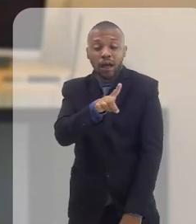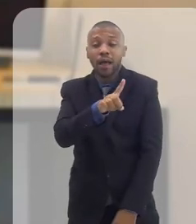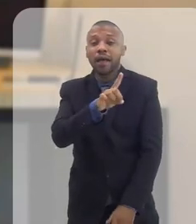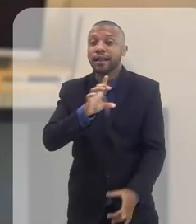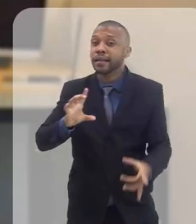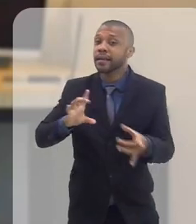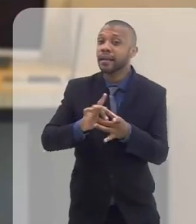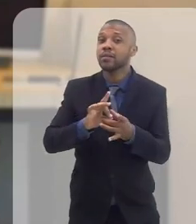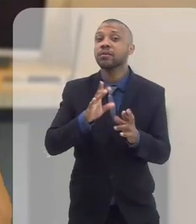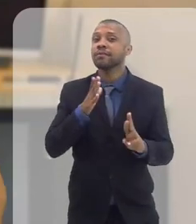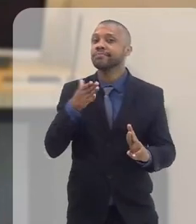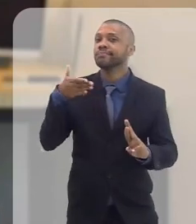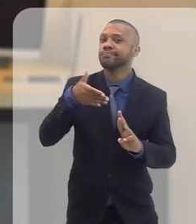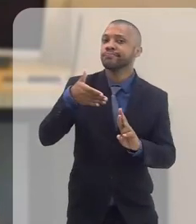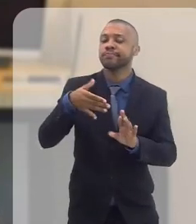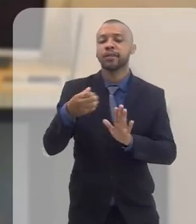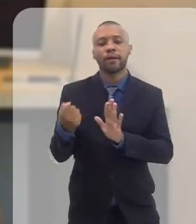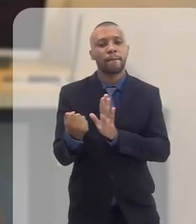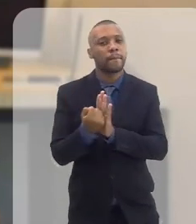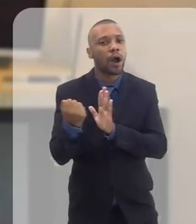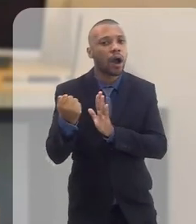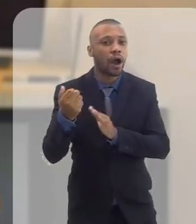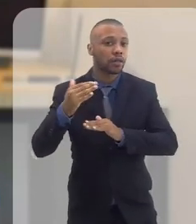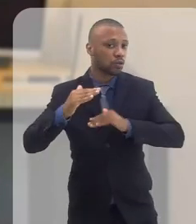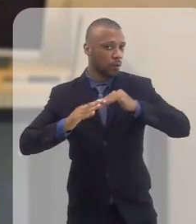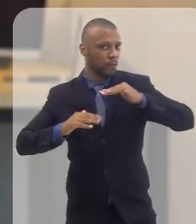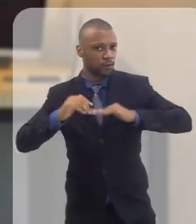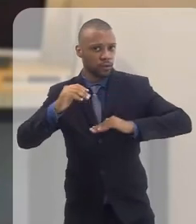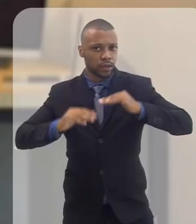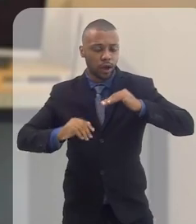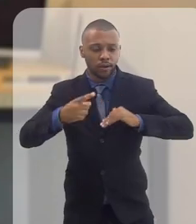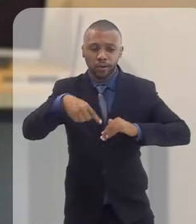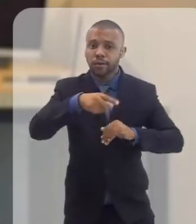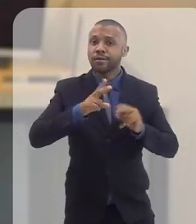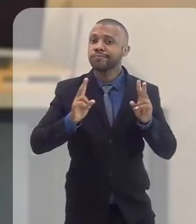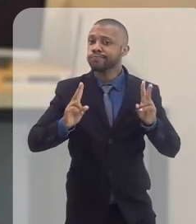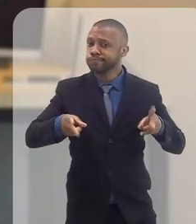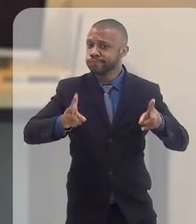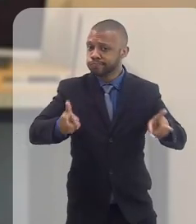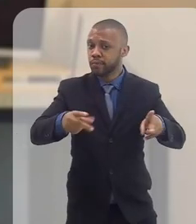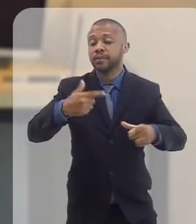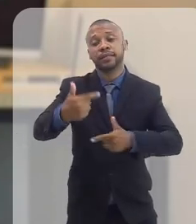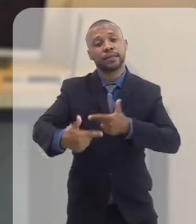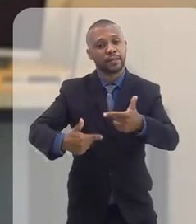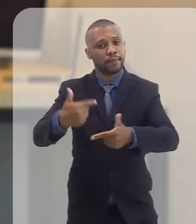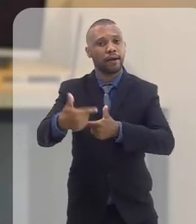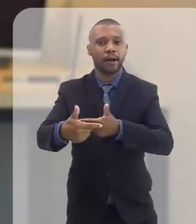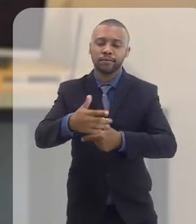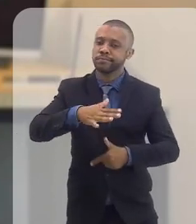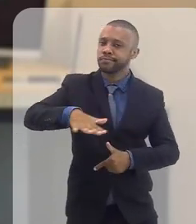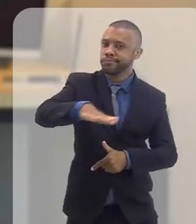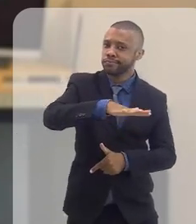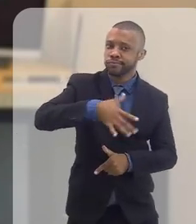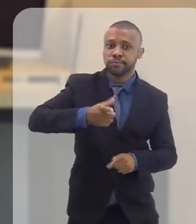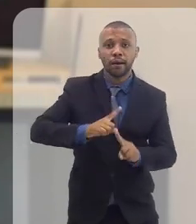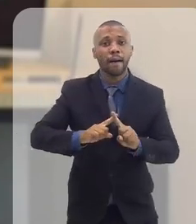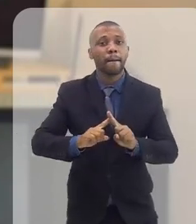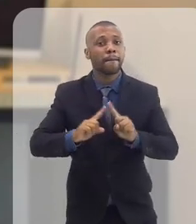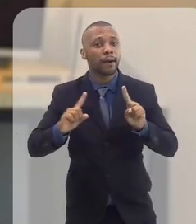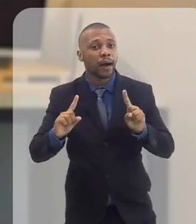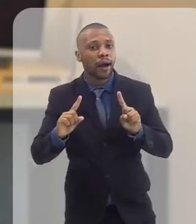do seu legado, né? Do legado da sua carreira, são a continuidade desse trabalho todo.